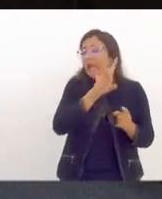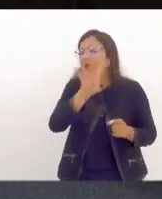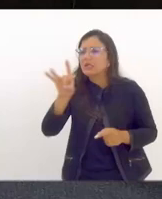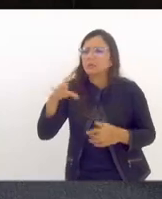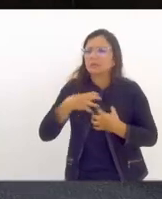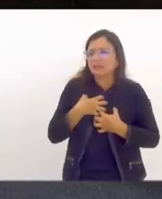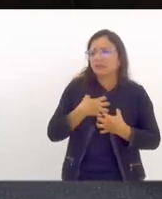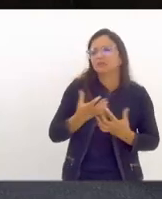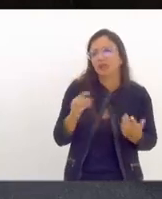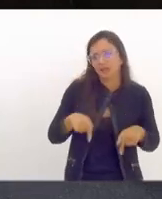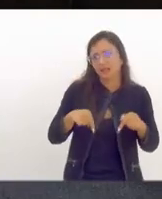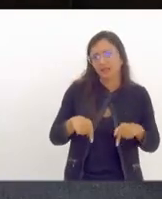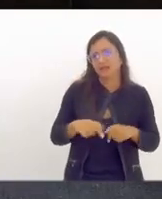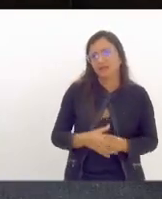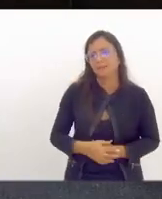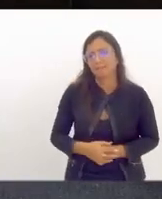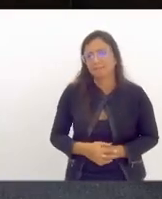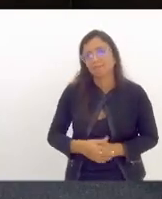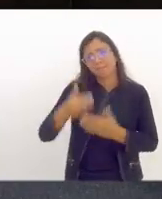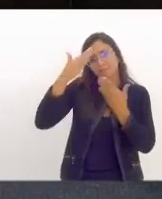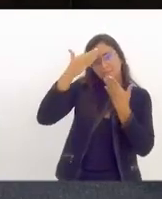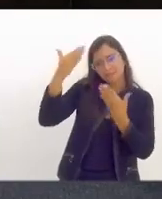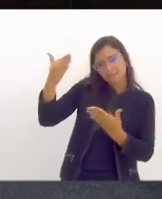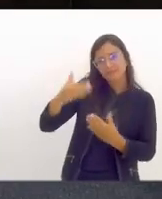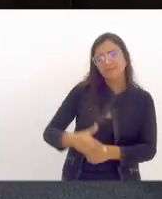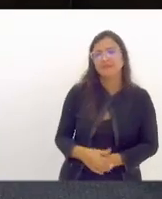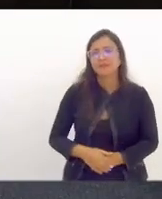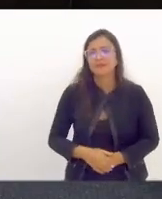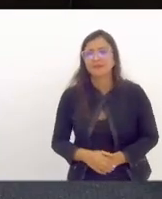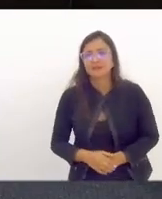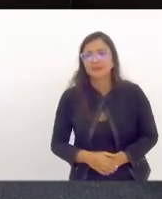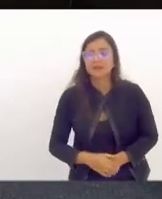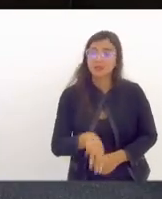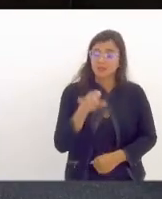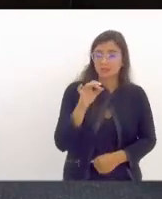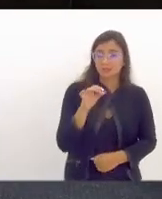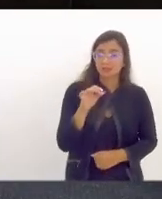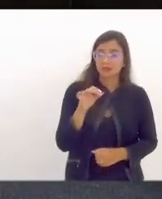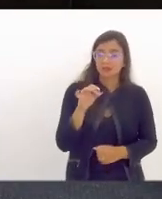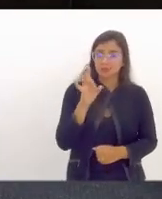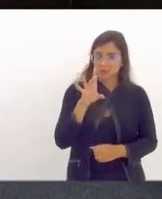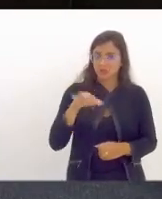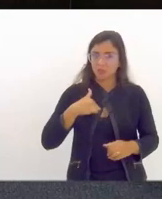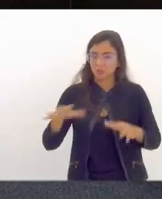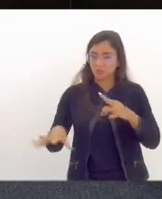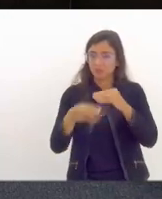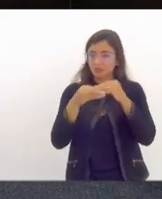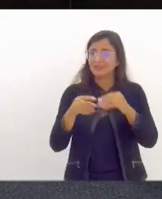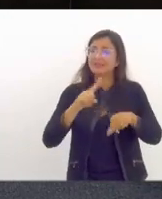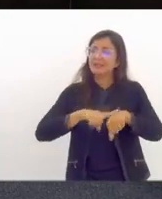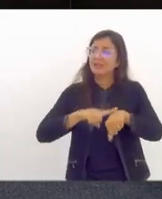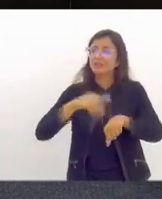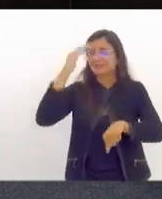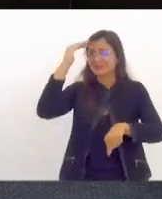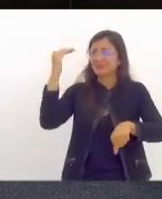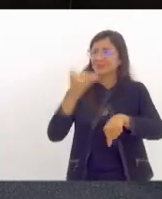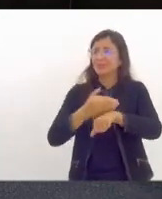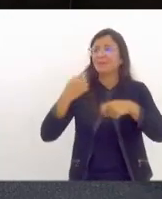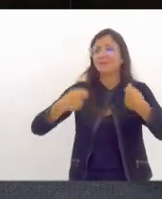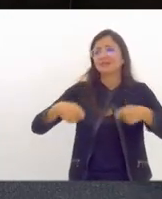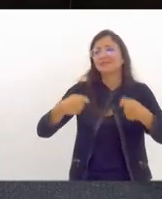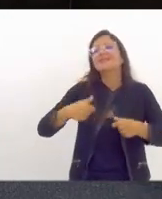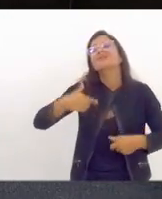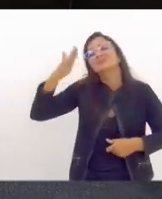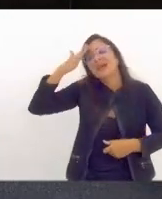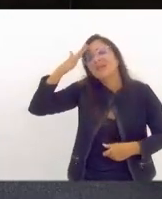um de nós que estão aqui nessa noite muito obrigada meu querido queria só ressaltar pra gente conseguir respeitar o tempo eu sei que é muito difícil ficar